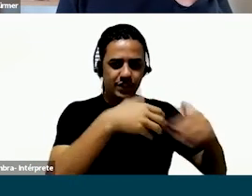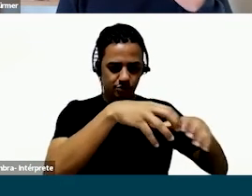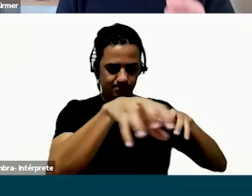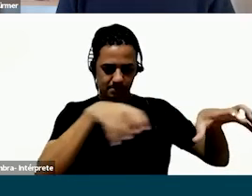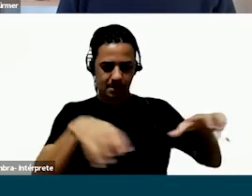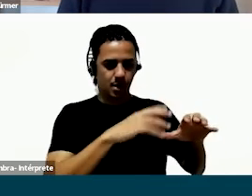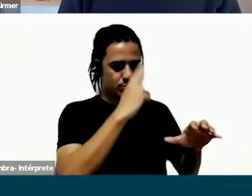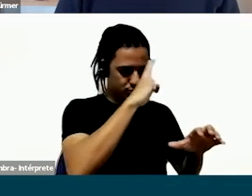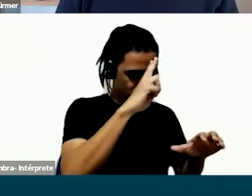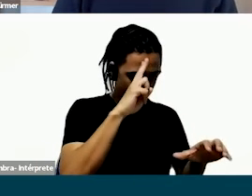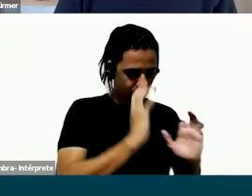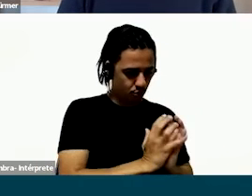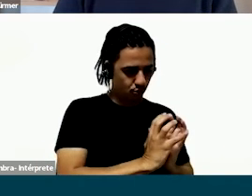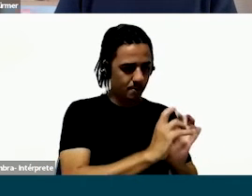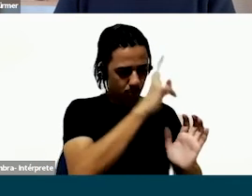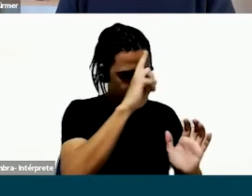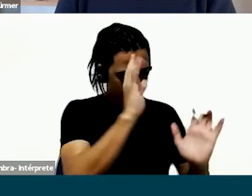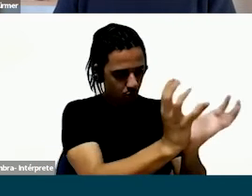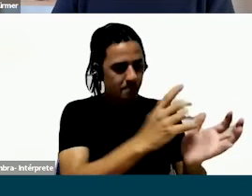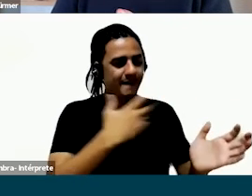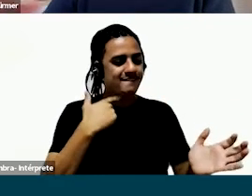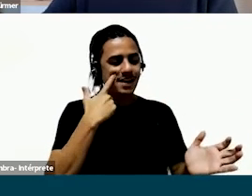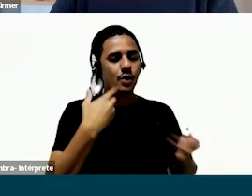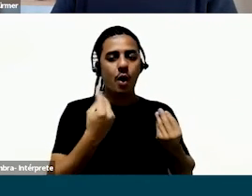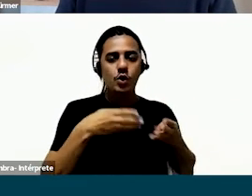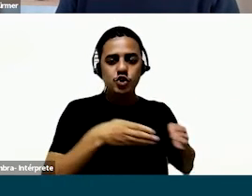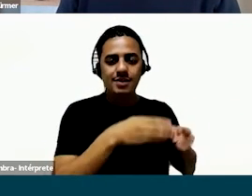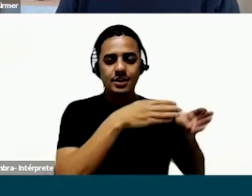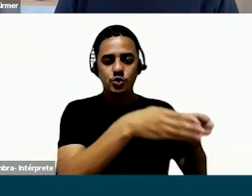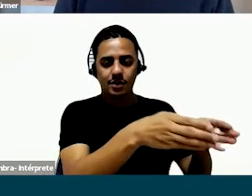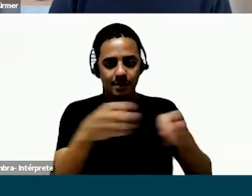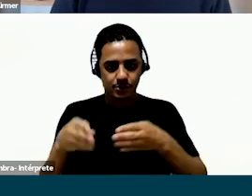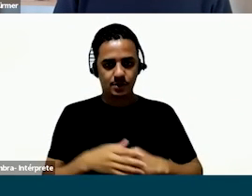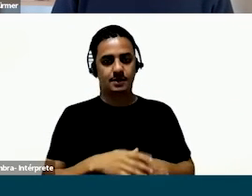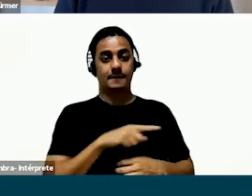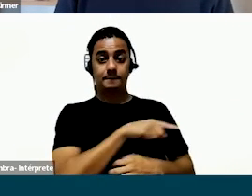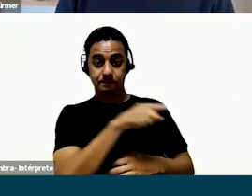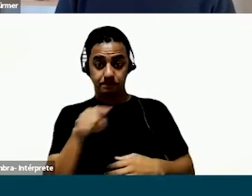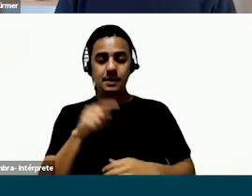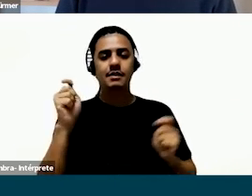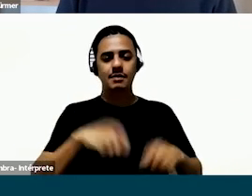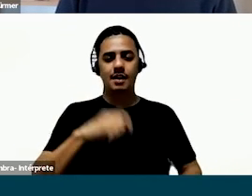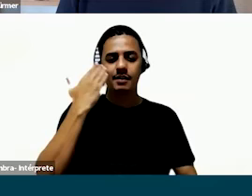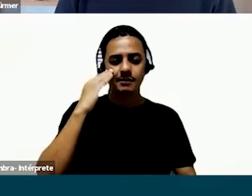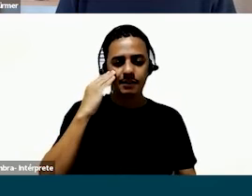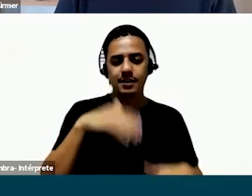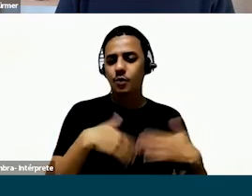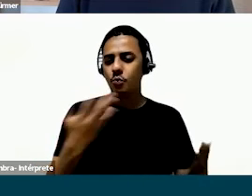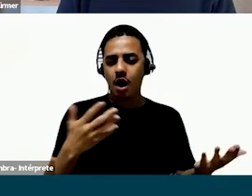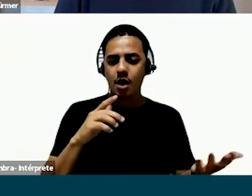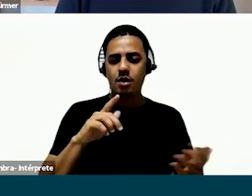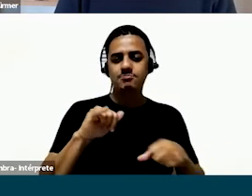acompanha separadamente esses usuários em cada grupo, como essas jornadas se comportam. Nesse tipo de análise, você pode entender quais